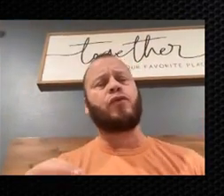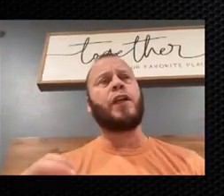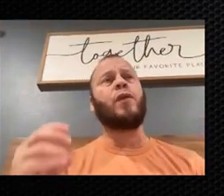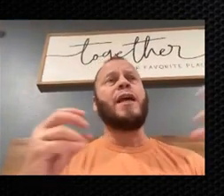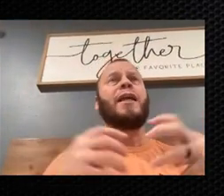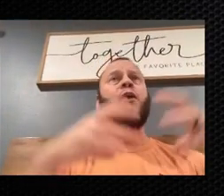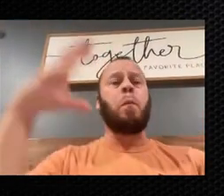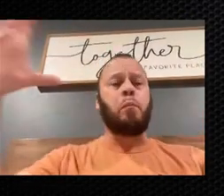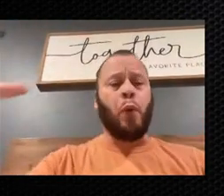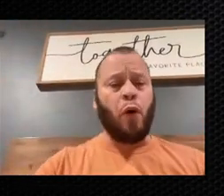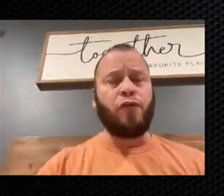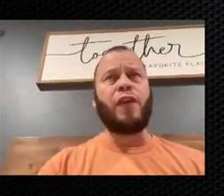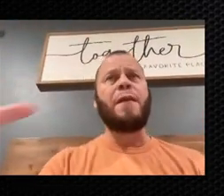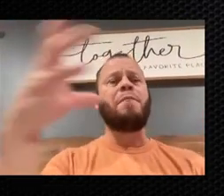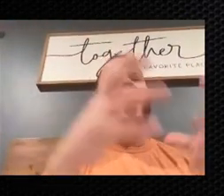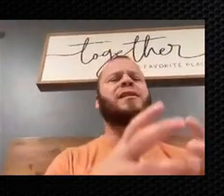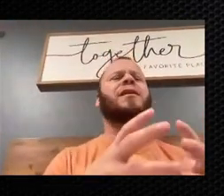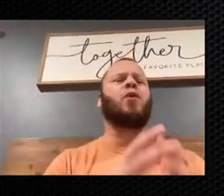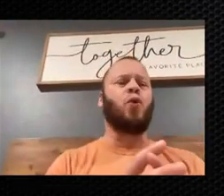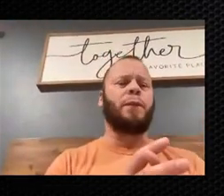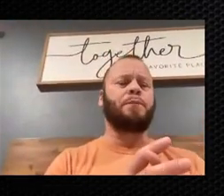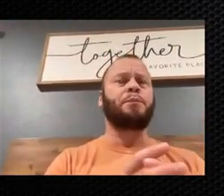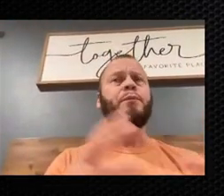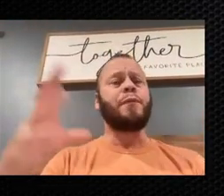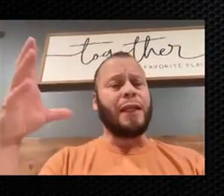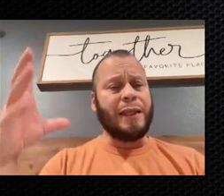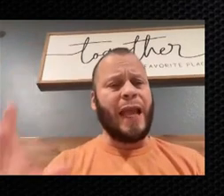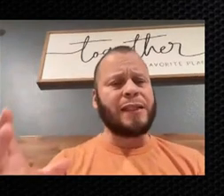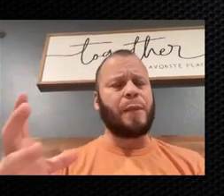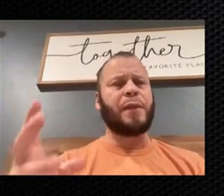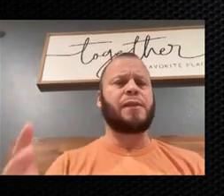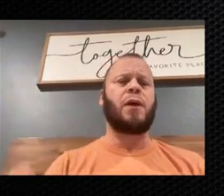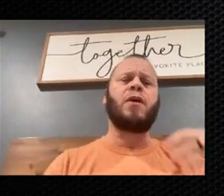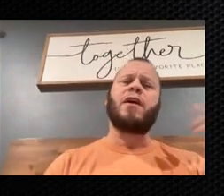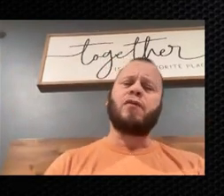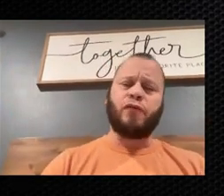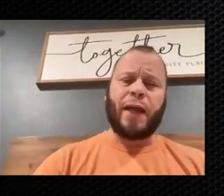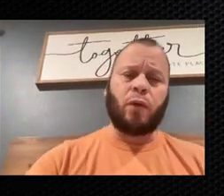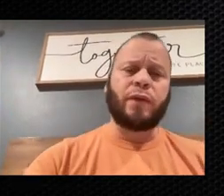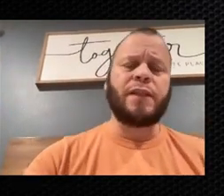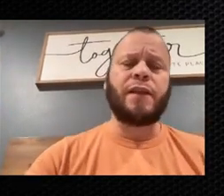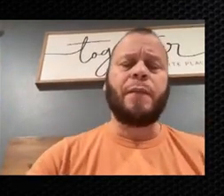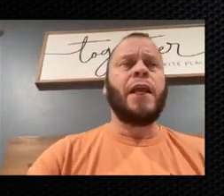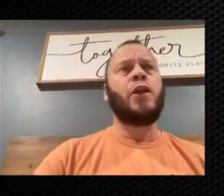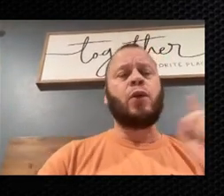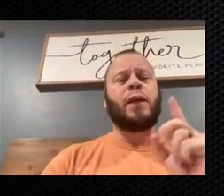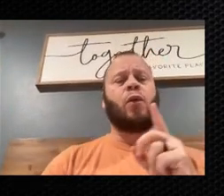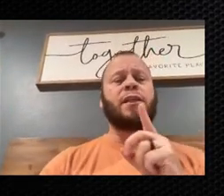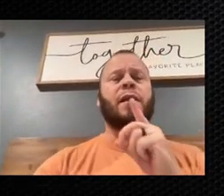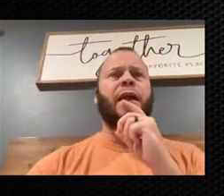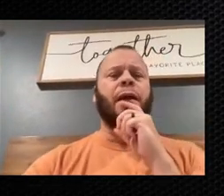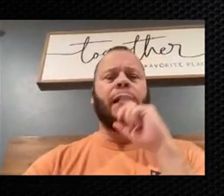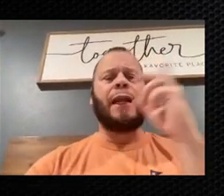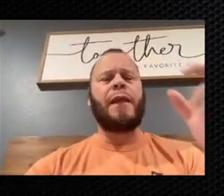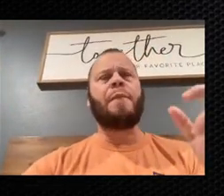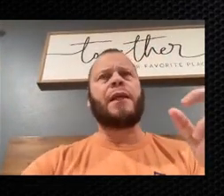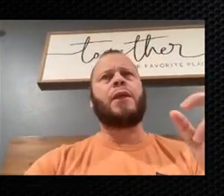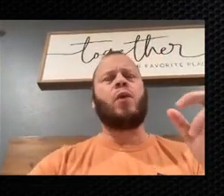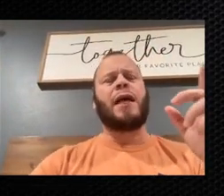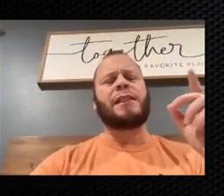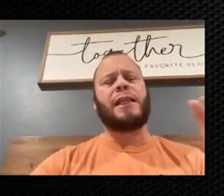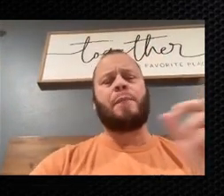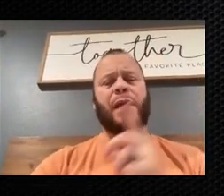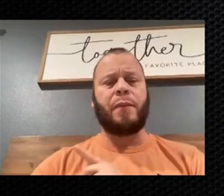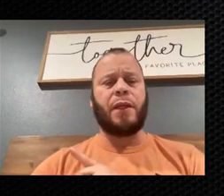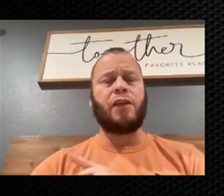desse governo que o povo vem em massa Rua nessa pressão vai acontecer e outra coisa também lembra